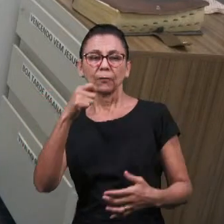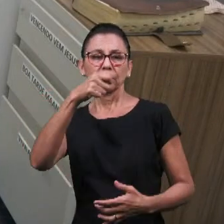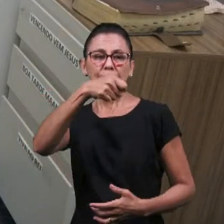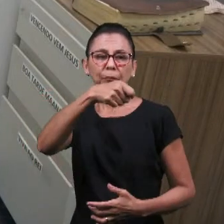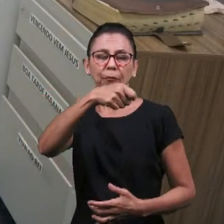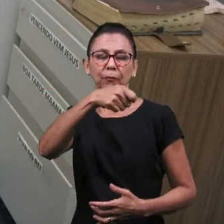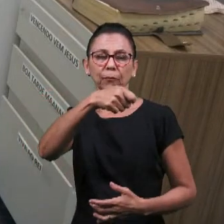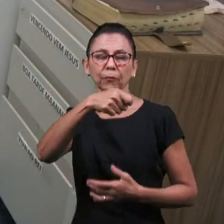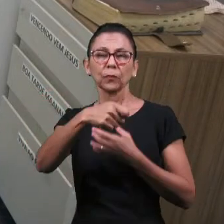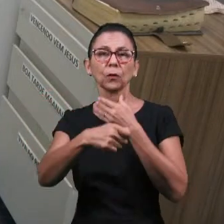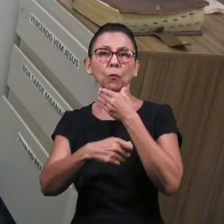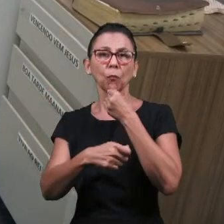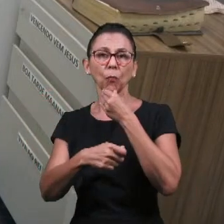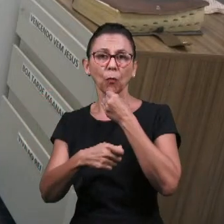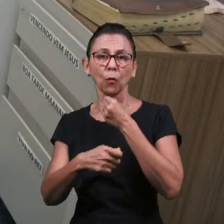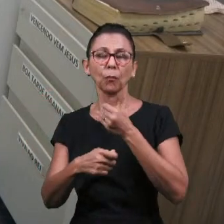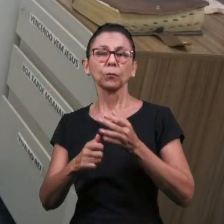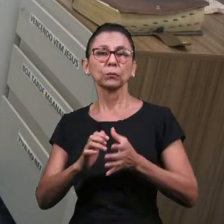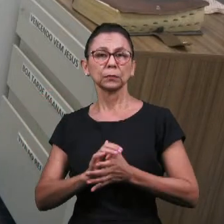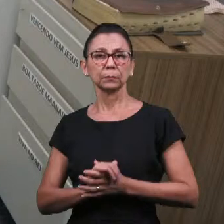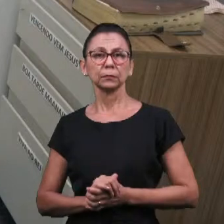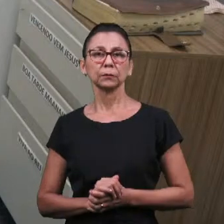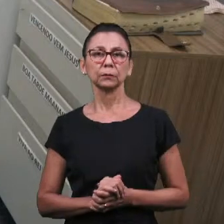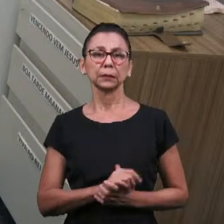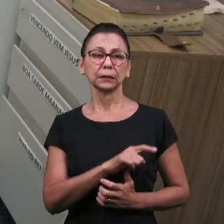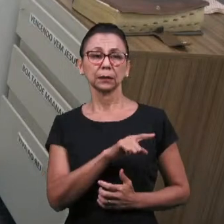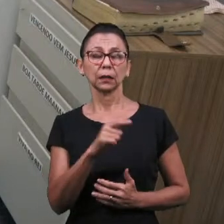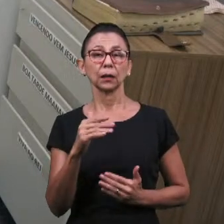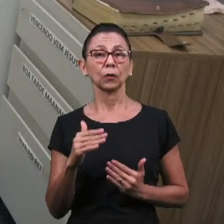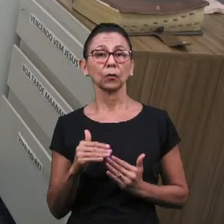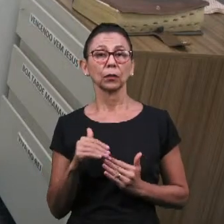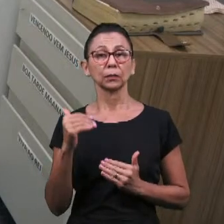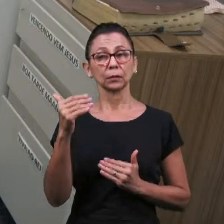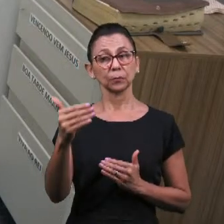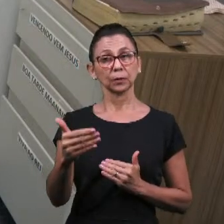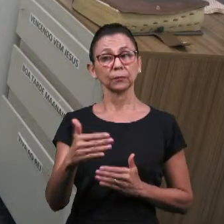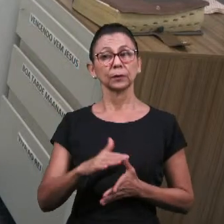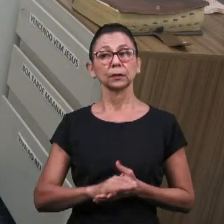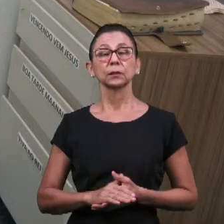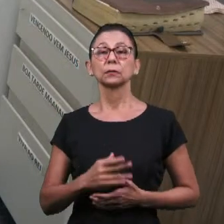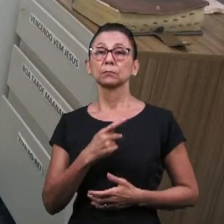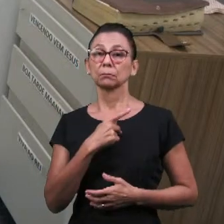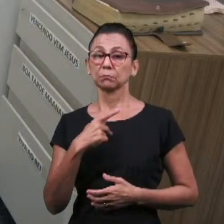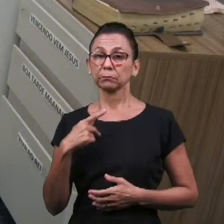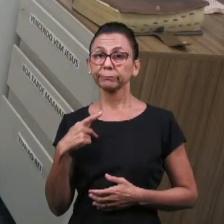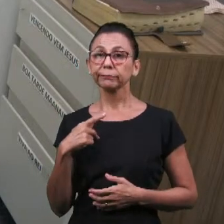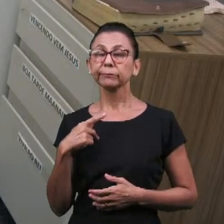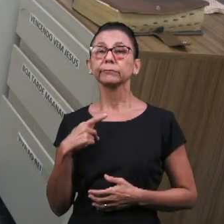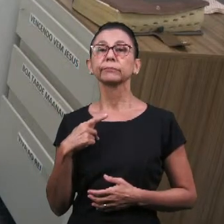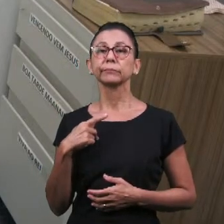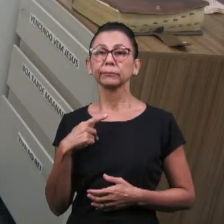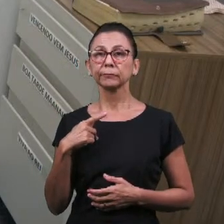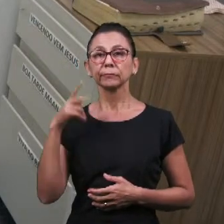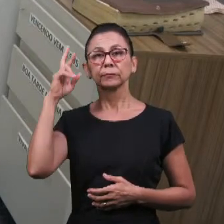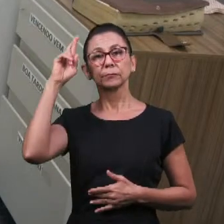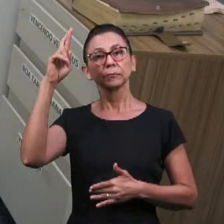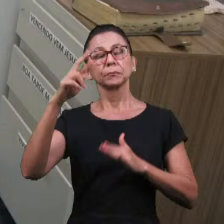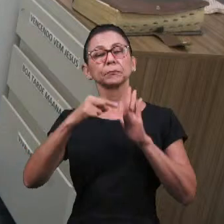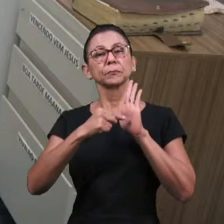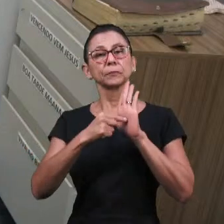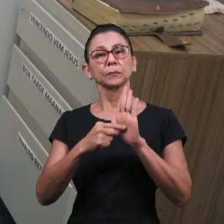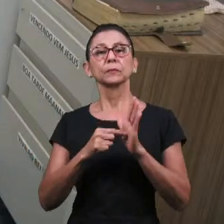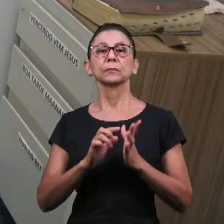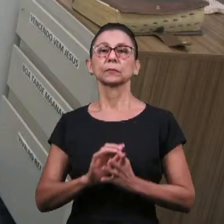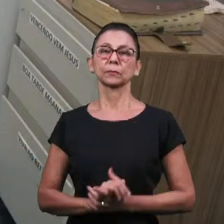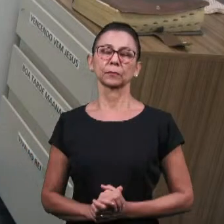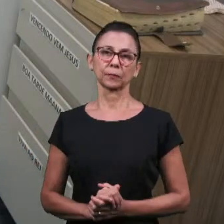com aquela responsabilidade de poder agora estar cuidando do rebanho, das ovelhas. Então, por isso que a igreja deve orar pelos irmãos